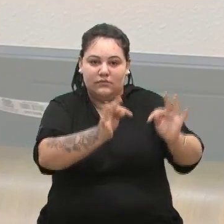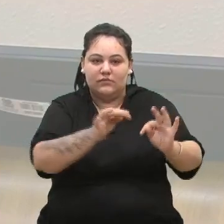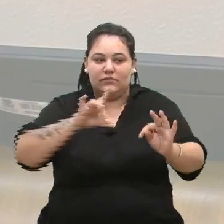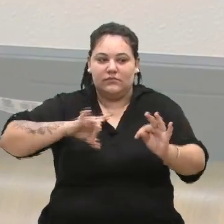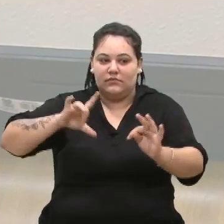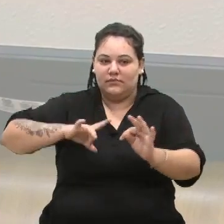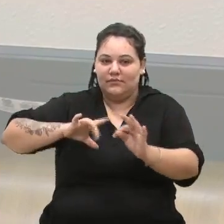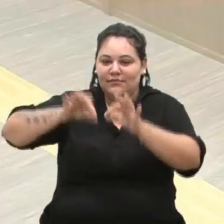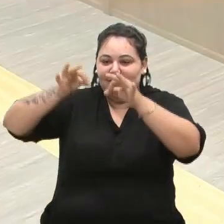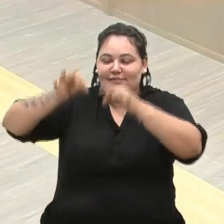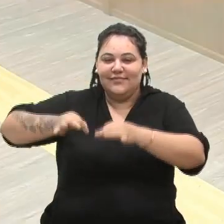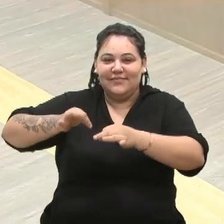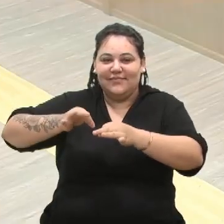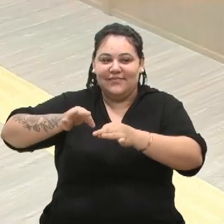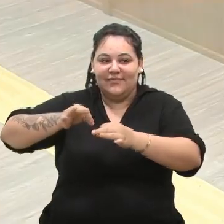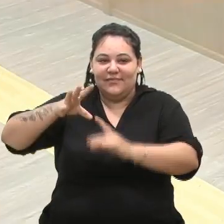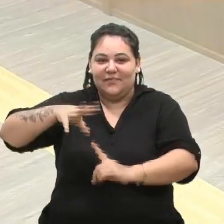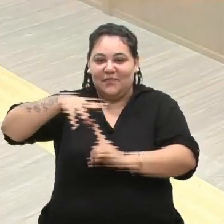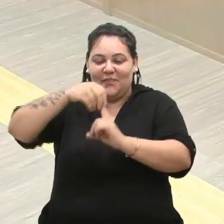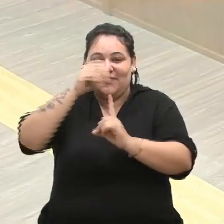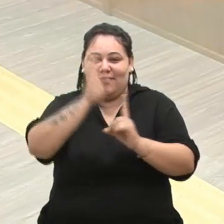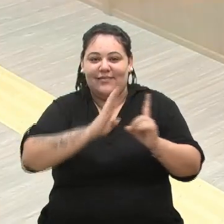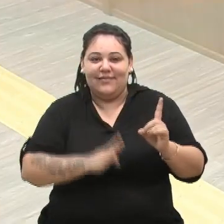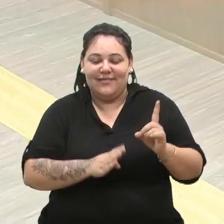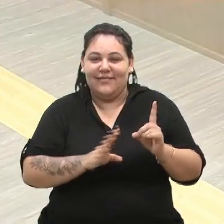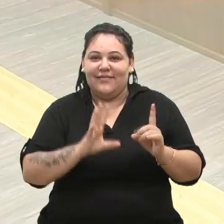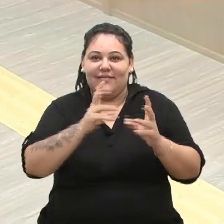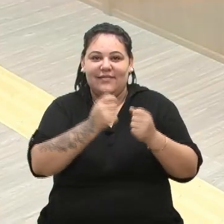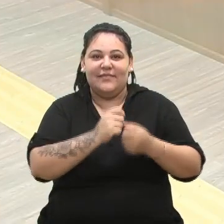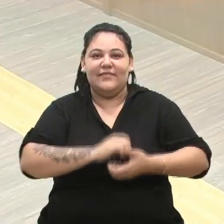Obrigado. Caxias do Sul vai ter essa